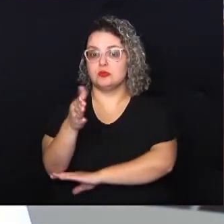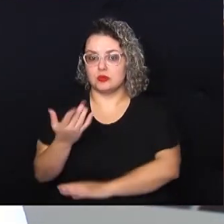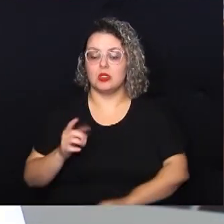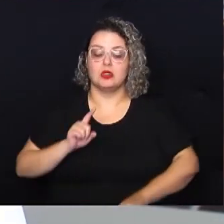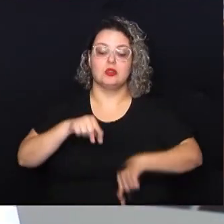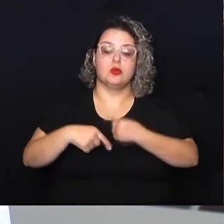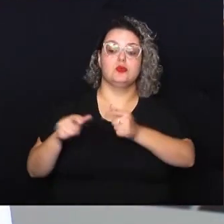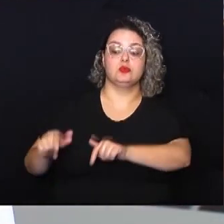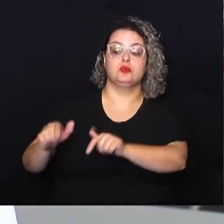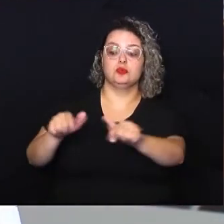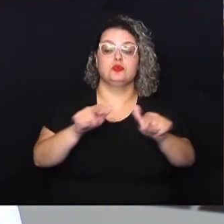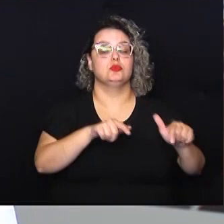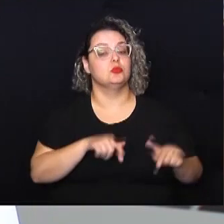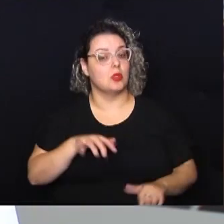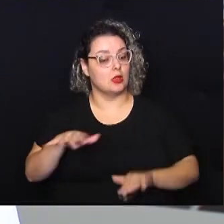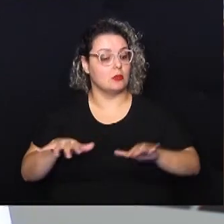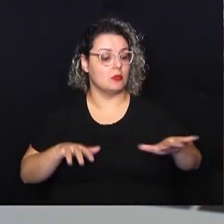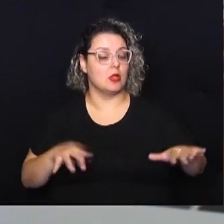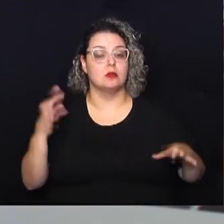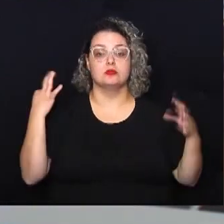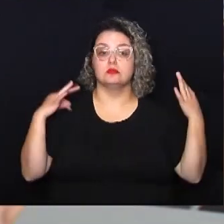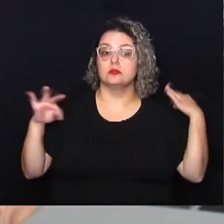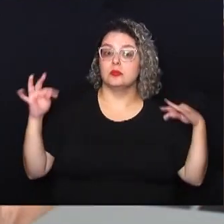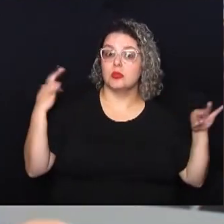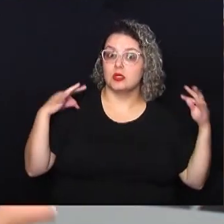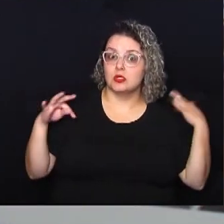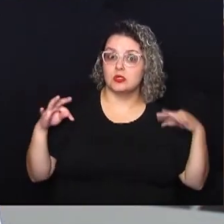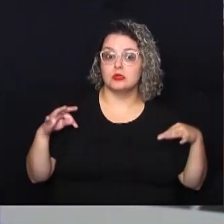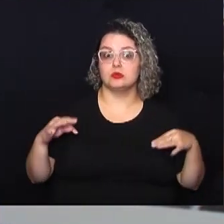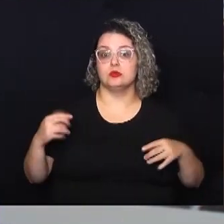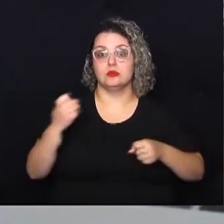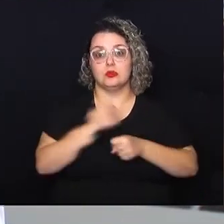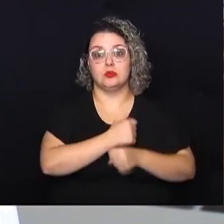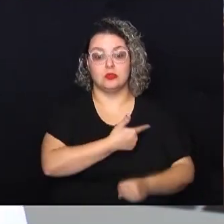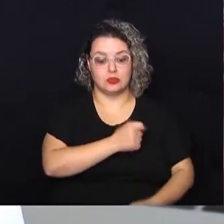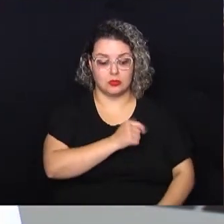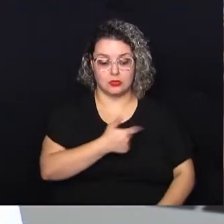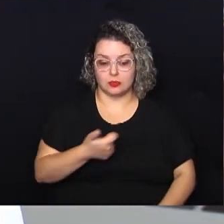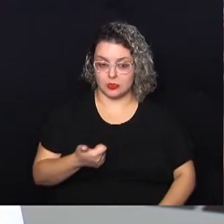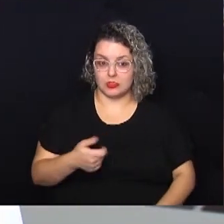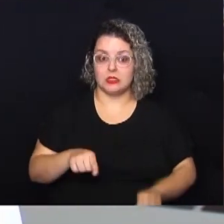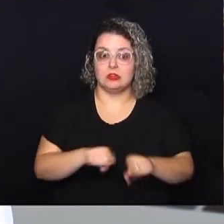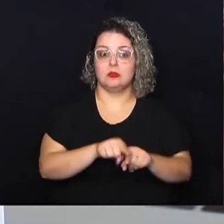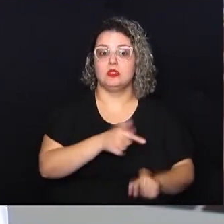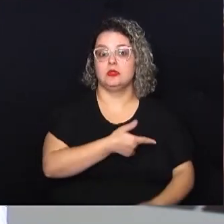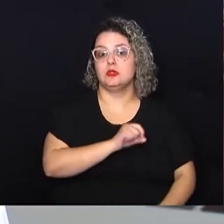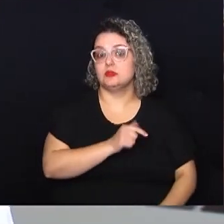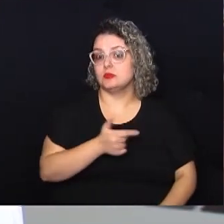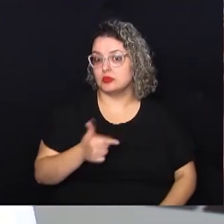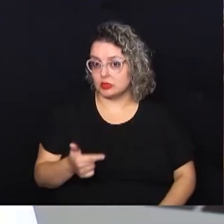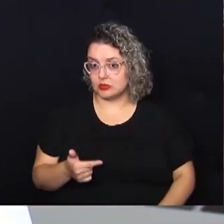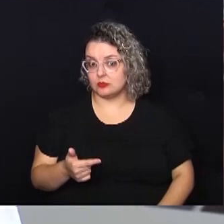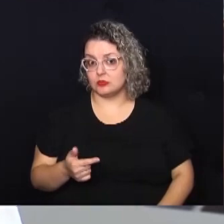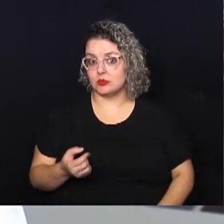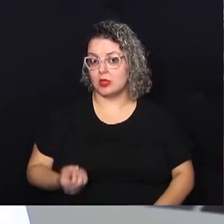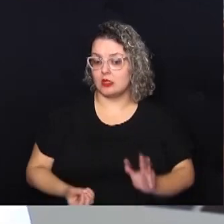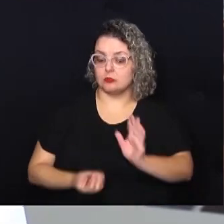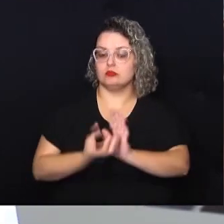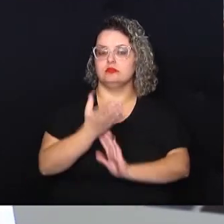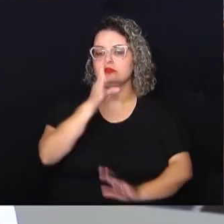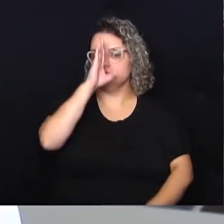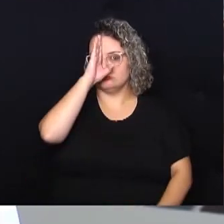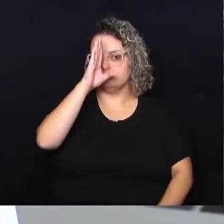outros locais, em outras regiões turísticas, isso nos anos de 2021 e 2022. Descobrimos esses